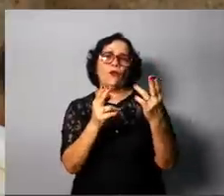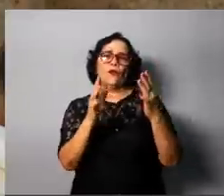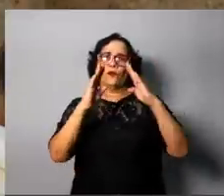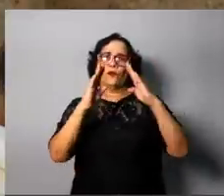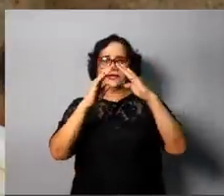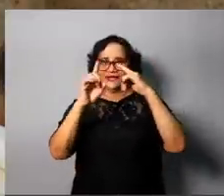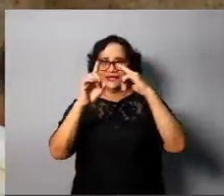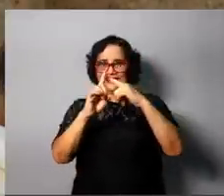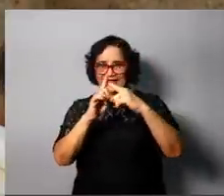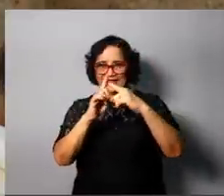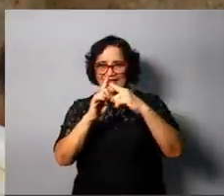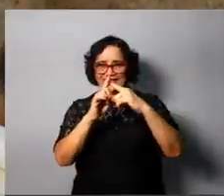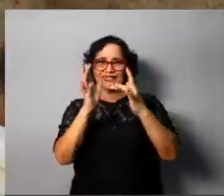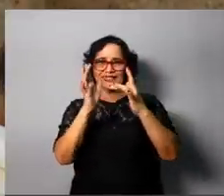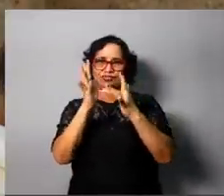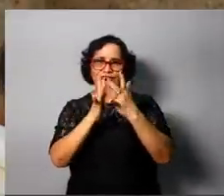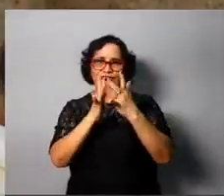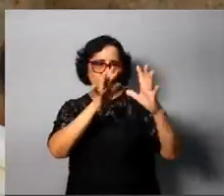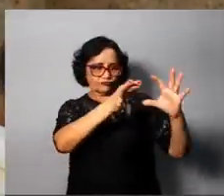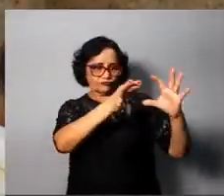ao Filho de Deus.